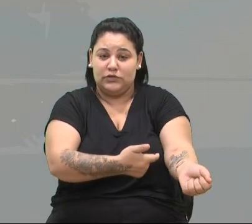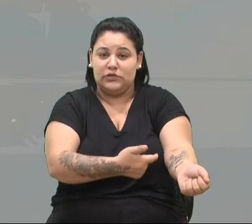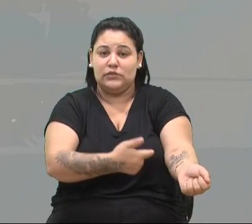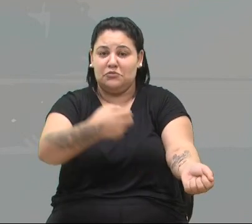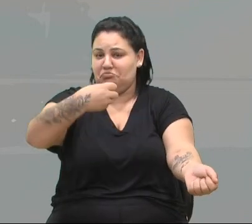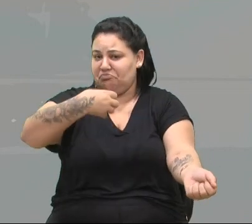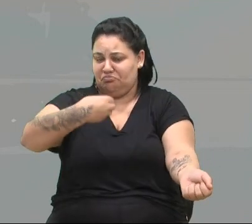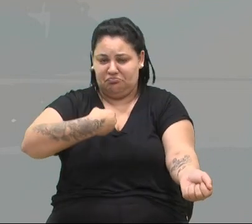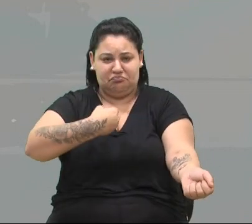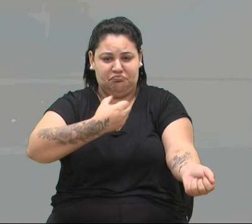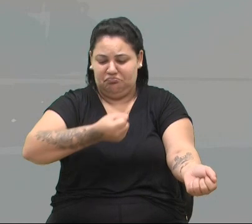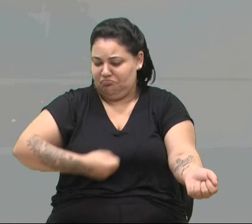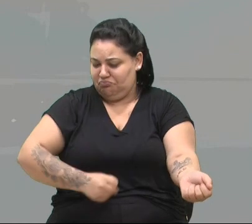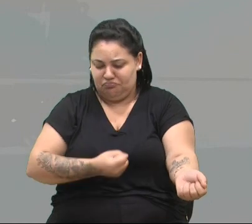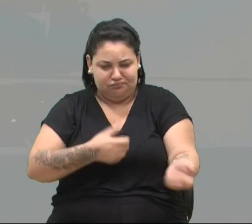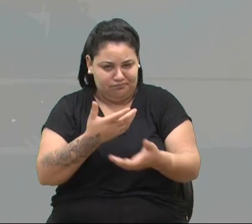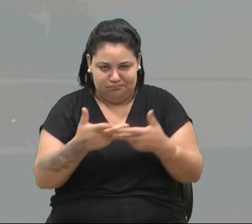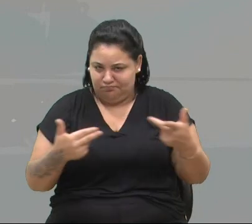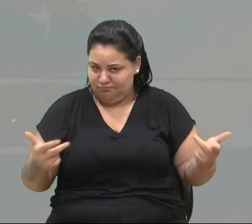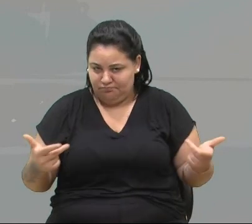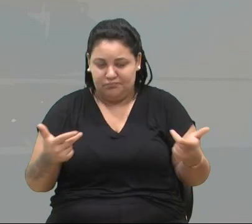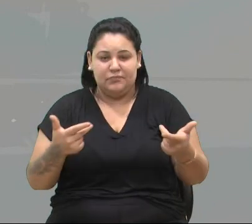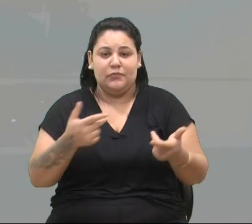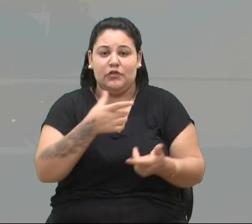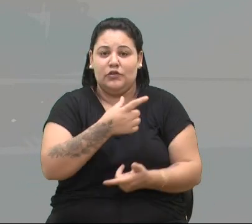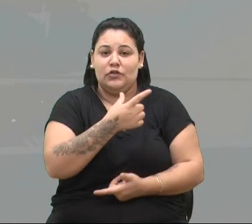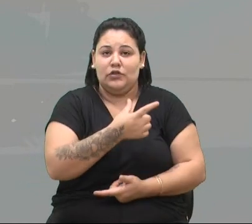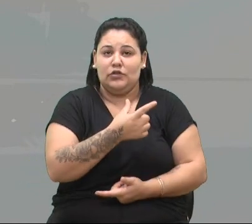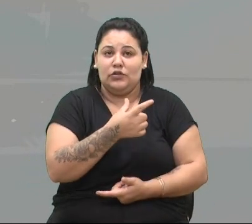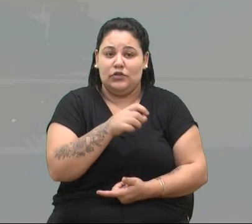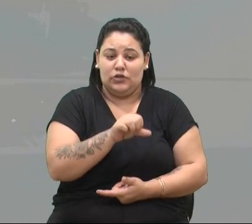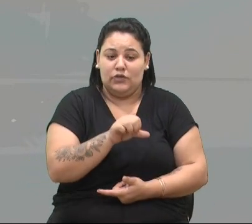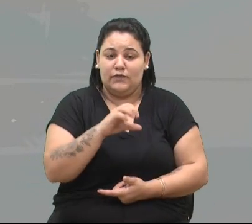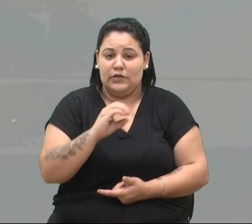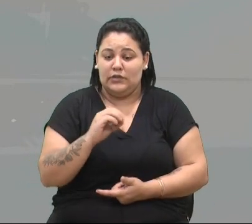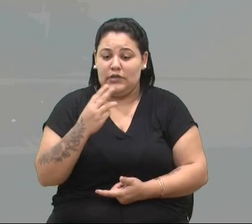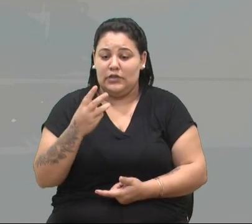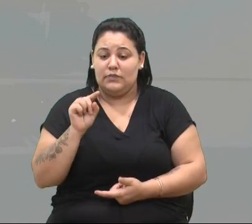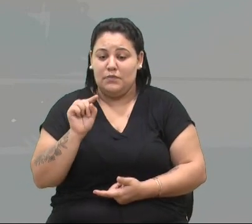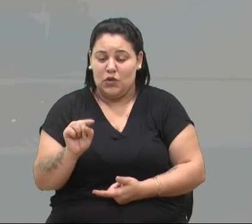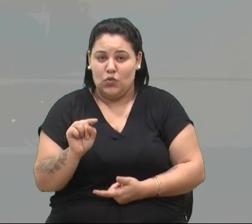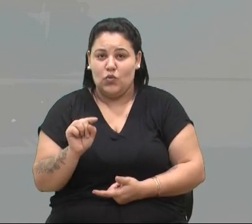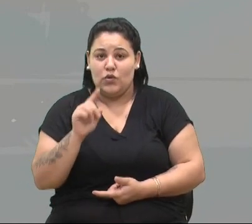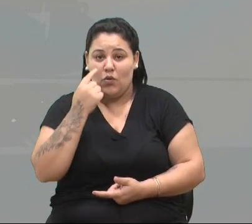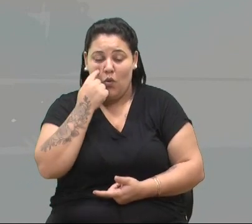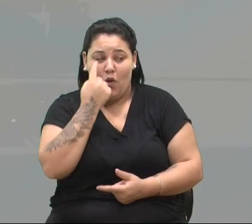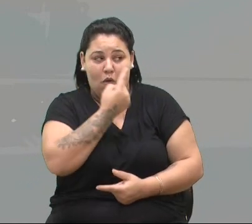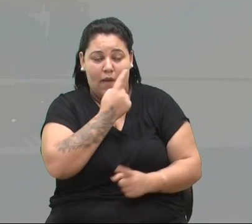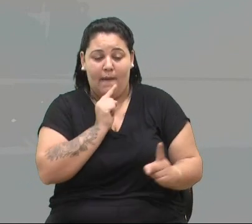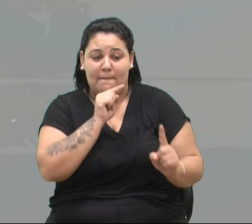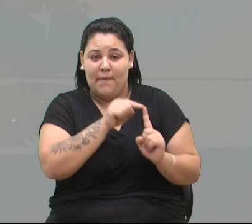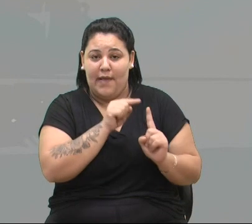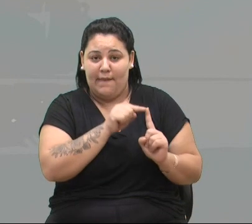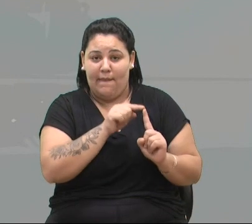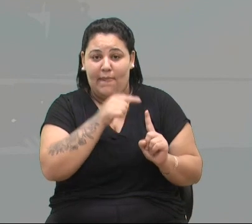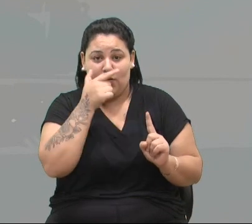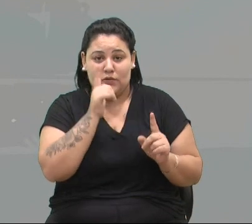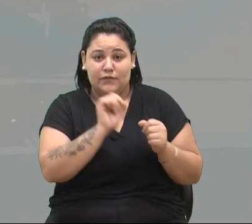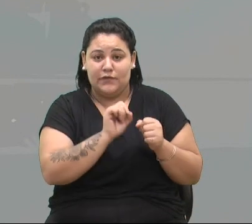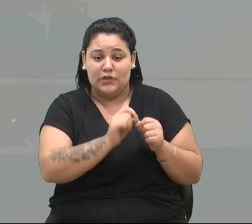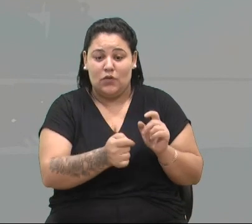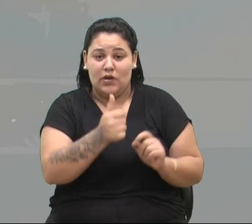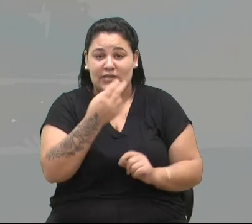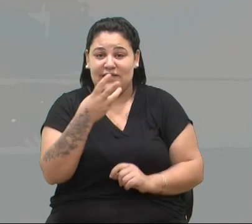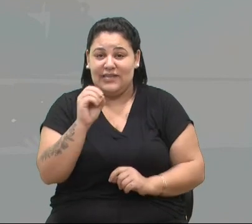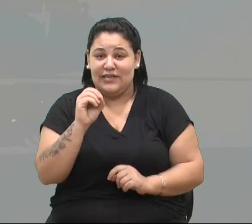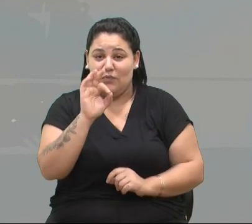lá no prédio da Secretaria, 903 mil exames. Então, olhem a meta, 598 mil. Realizamos quase 30% acima